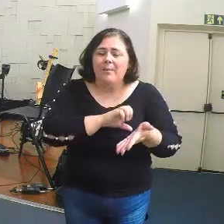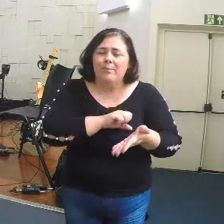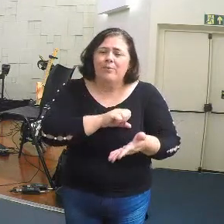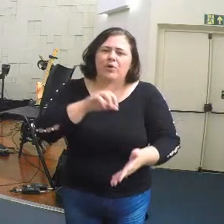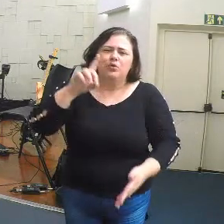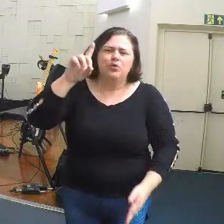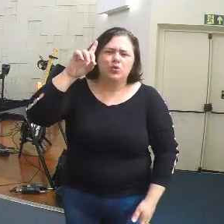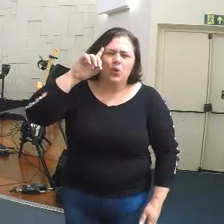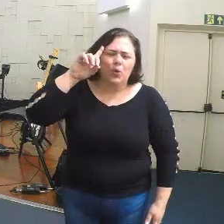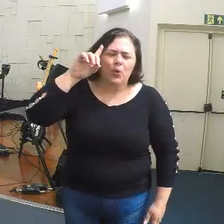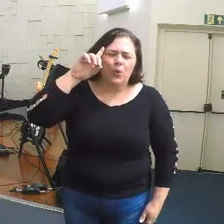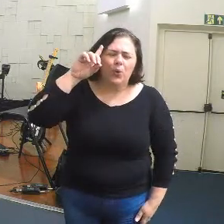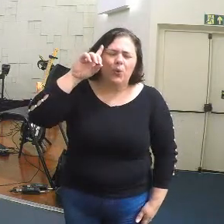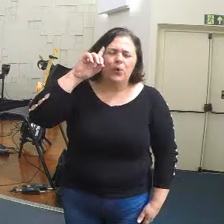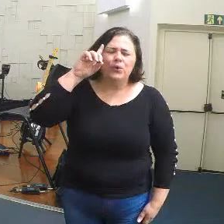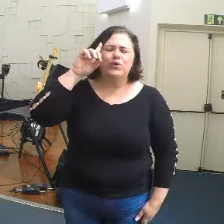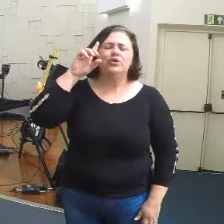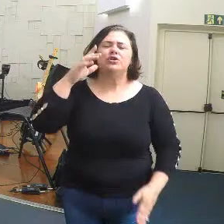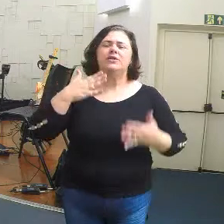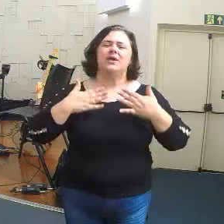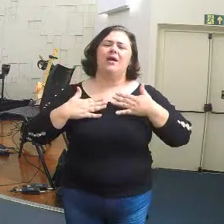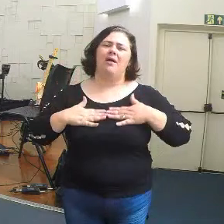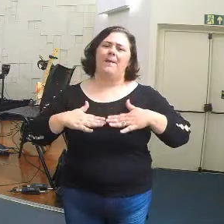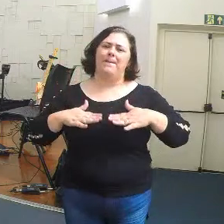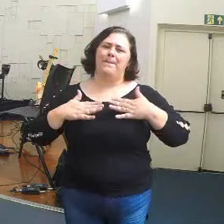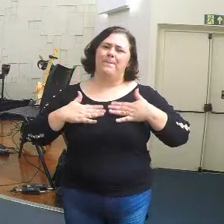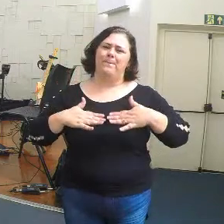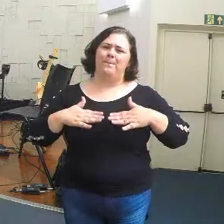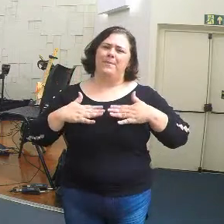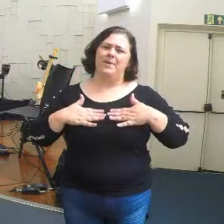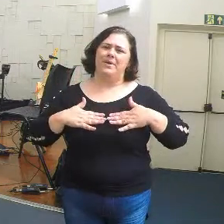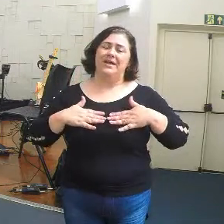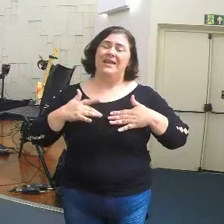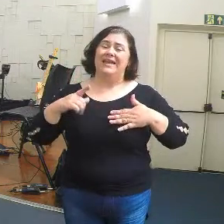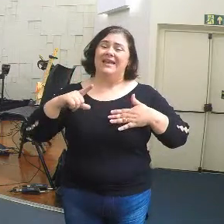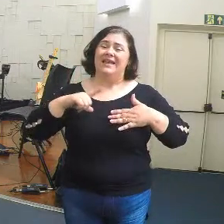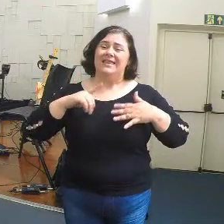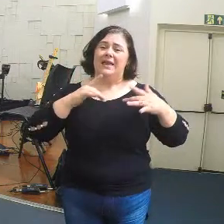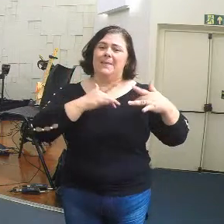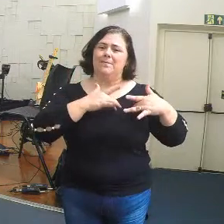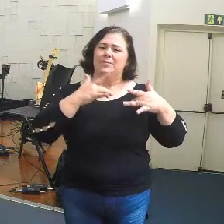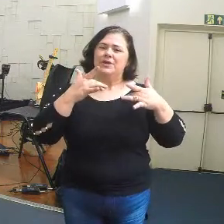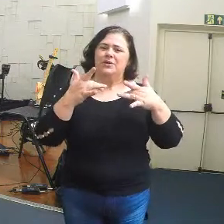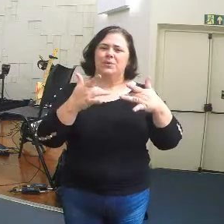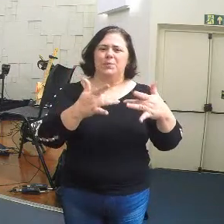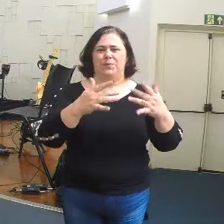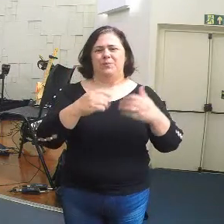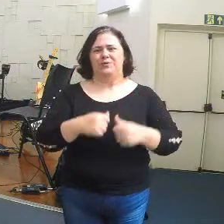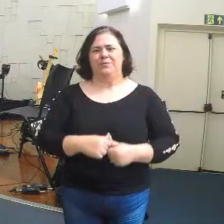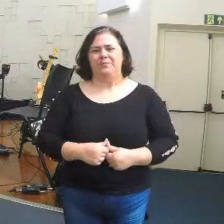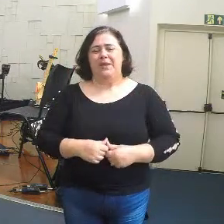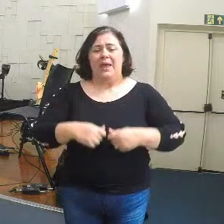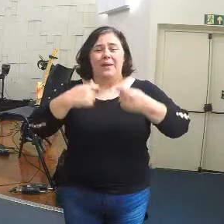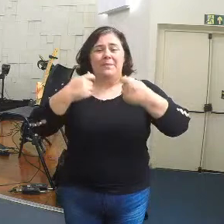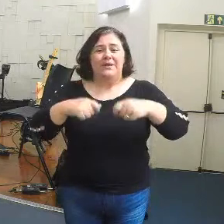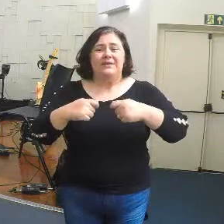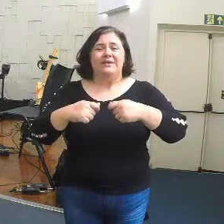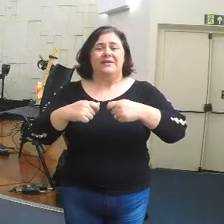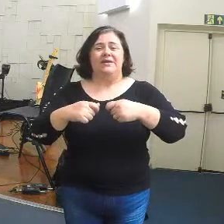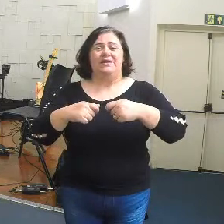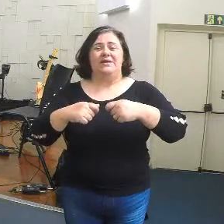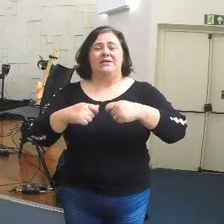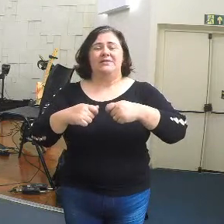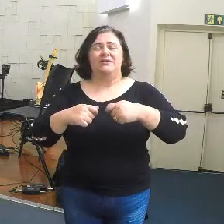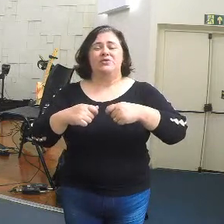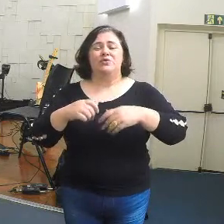você amar, mas no fundo, o Espírito Santo mostrar que você criou a expectativa de um muito